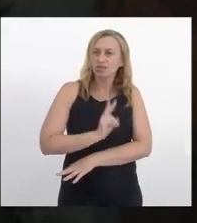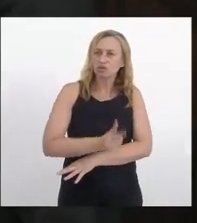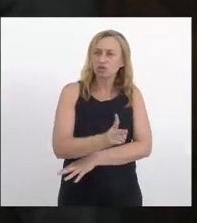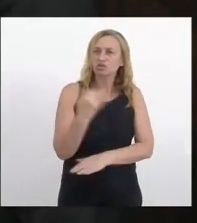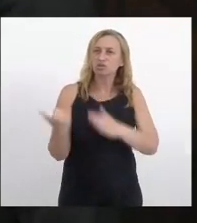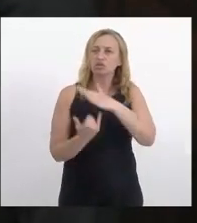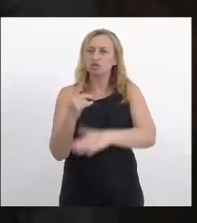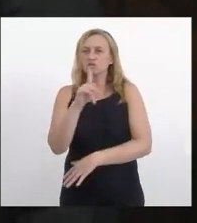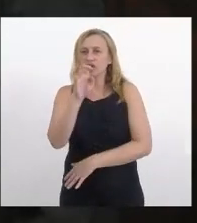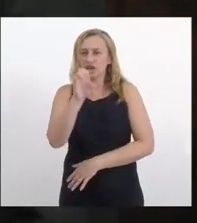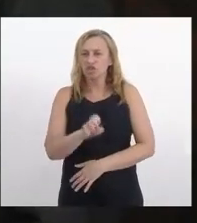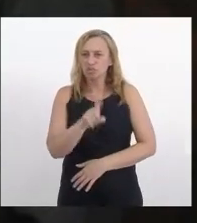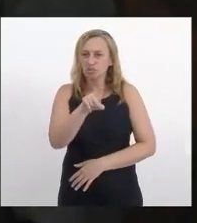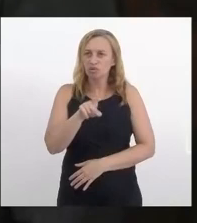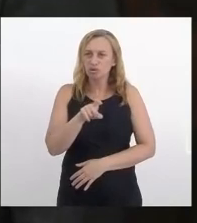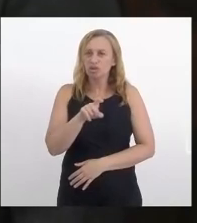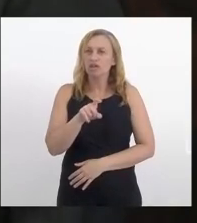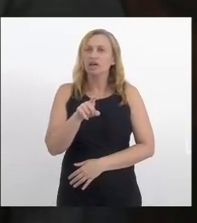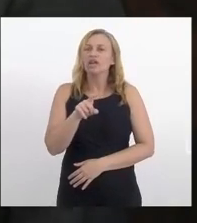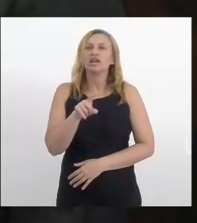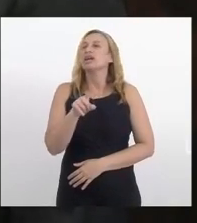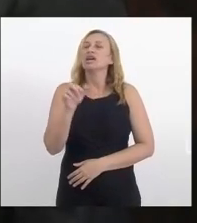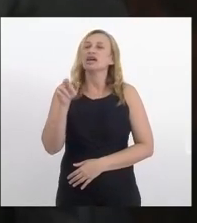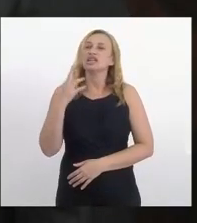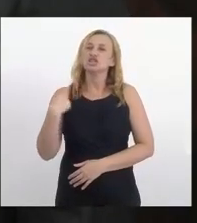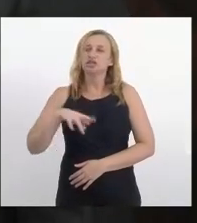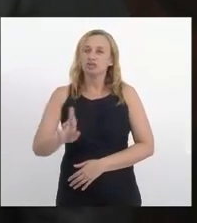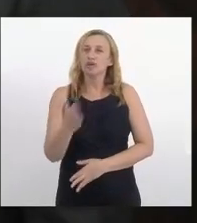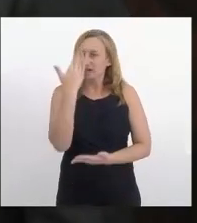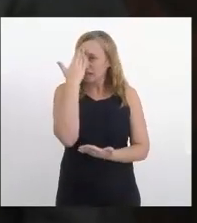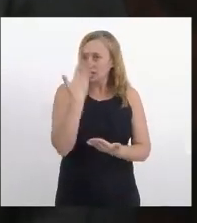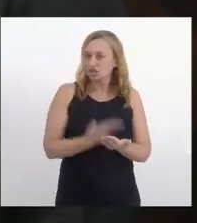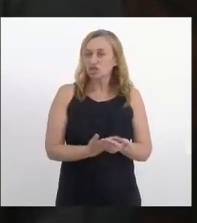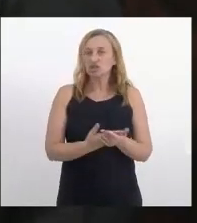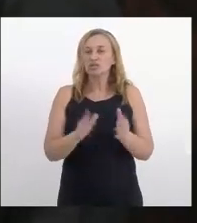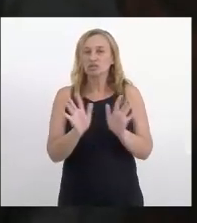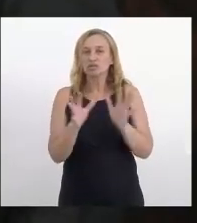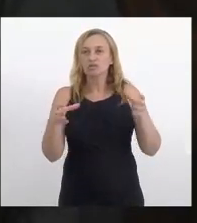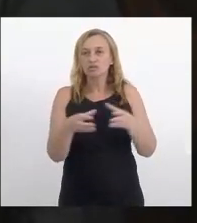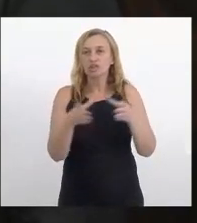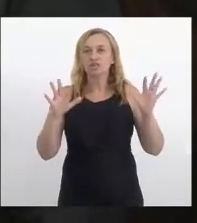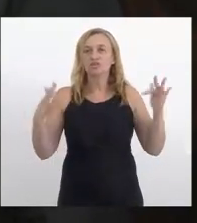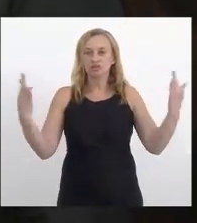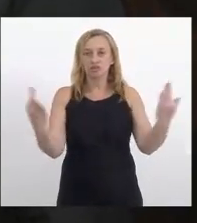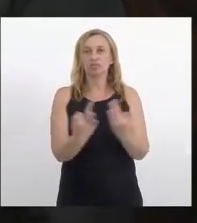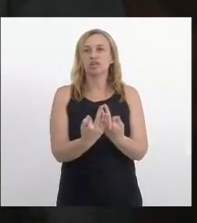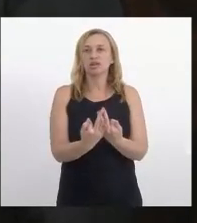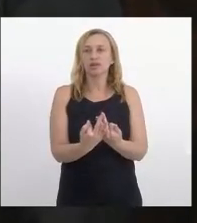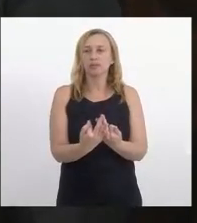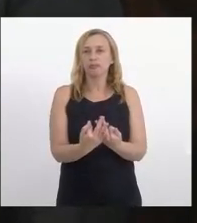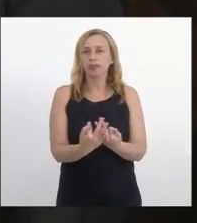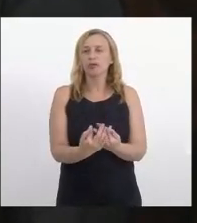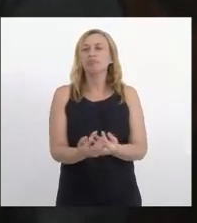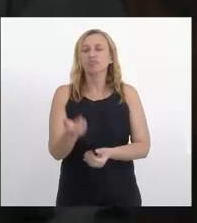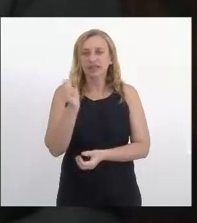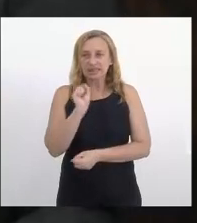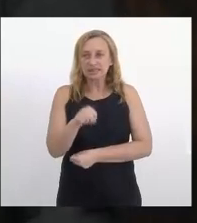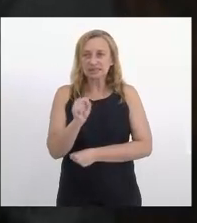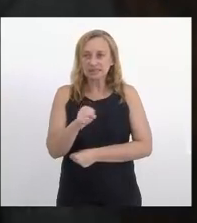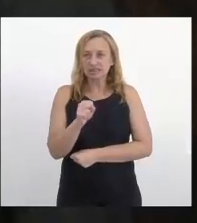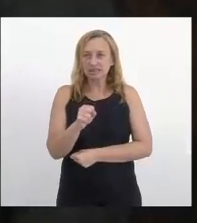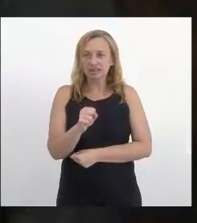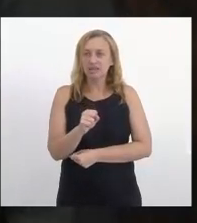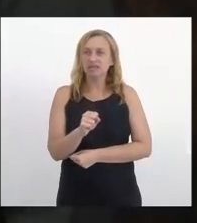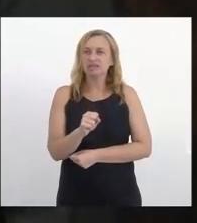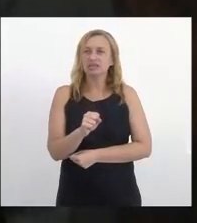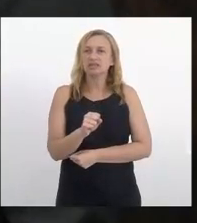Instituto Expo Religião. Hoje, acredito, chamamos uma grande família. E acho que esse, sim, é um dos